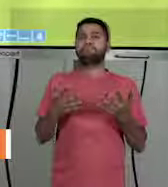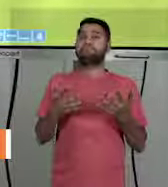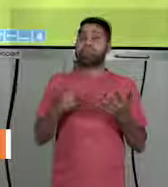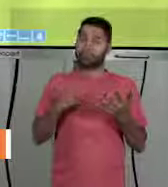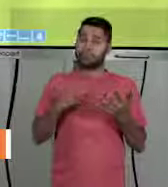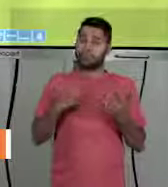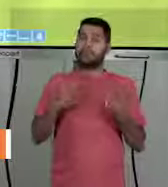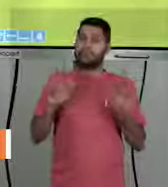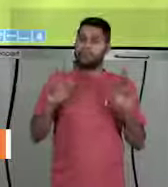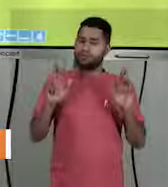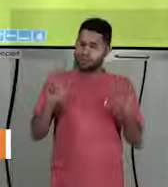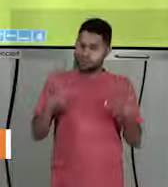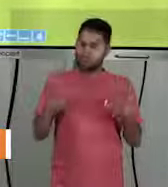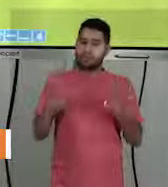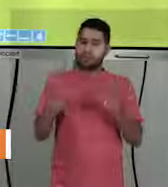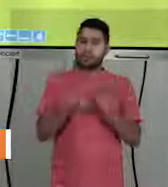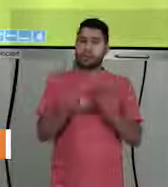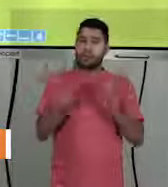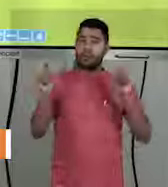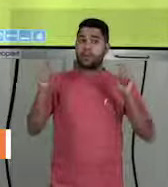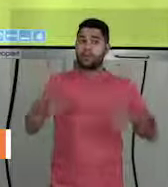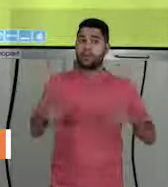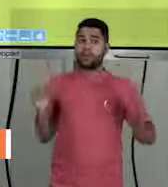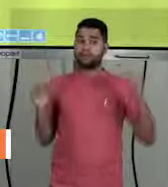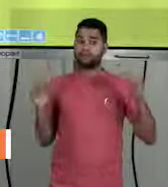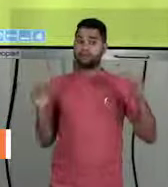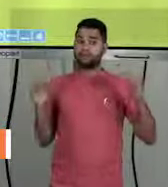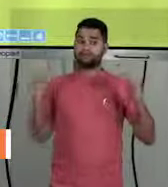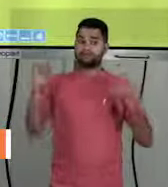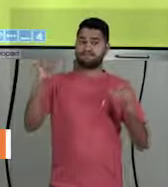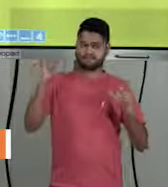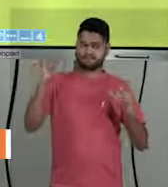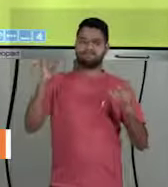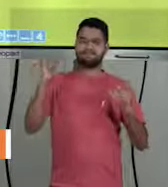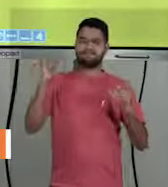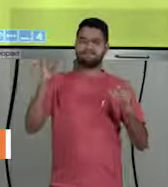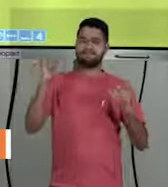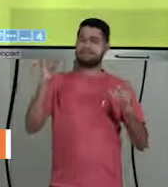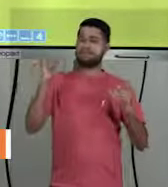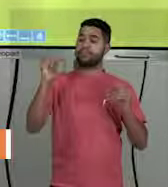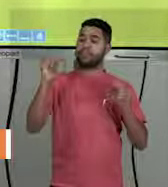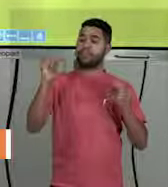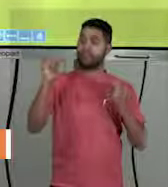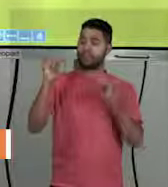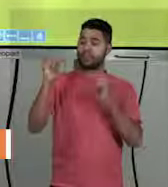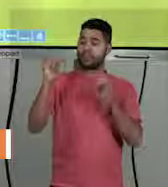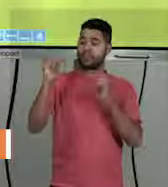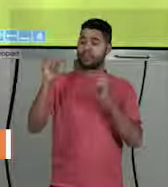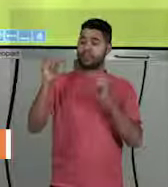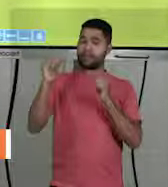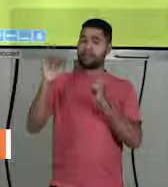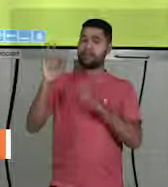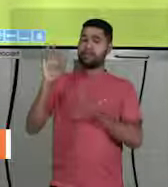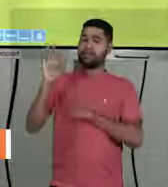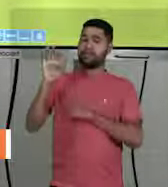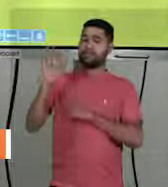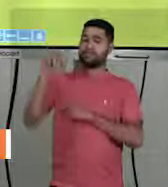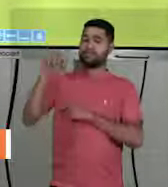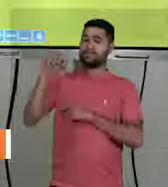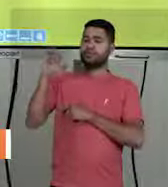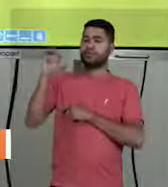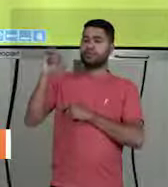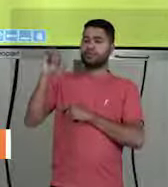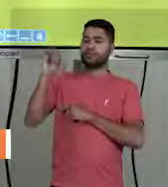uma diferença de potência de um para o outro. Então, a potência, a tensão elétrica que está